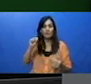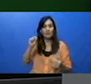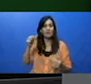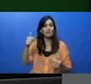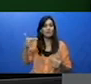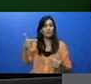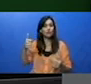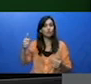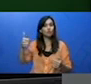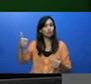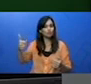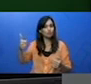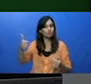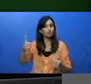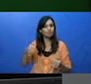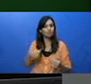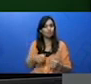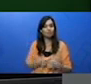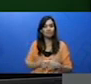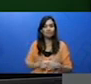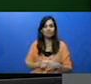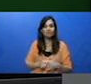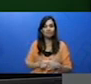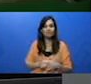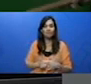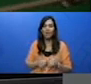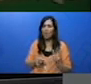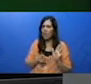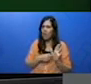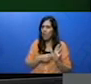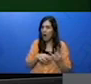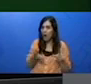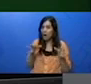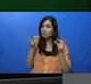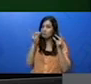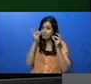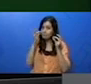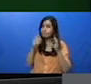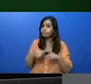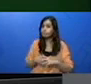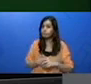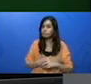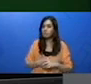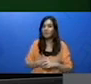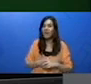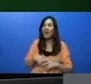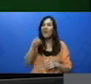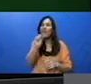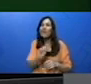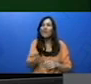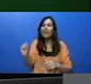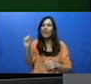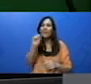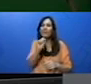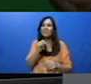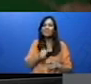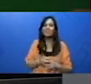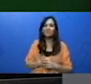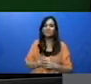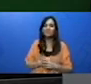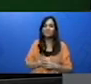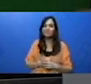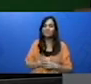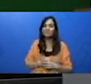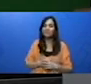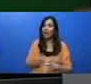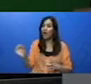821. Ela ganhou por 1, hein? Olha como tem que prestar atenção. Contorne o número na tabela. Então, você